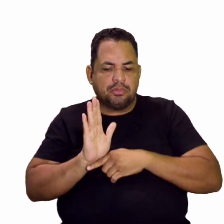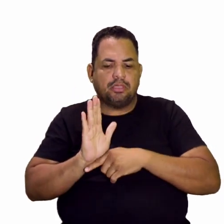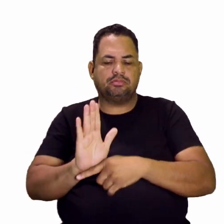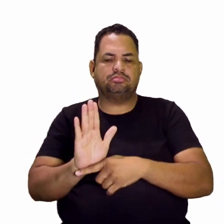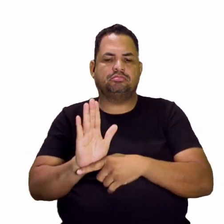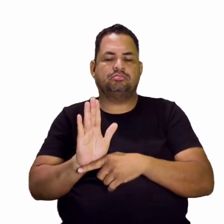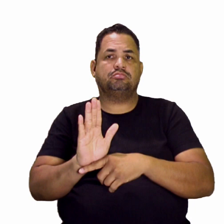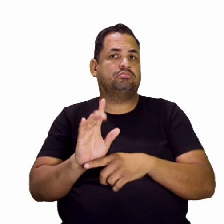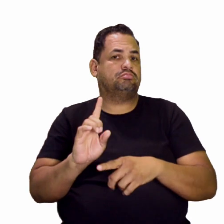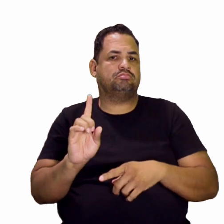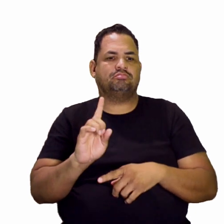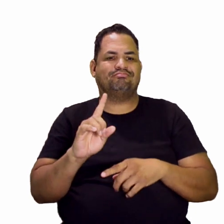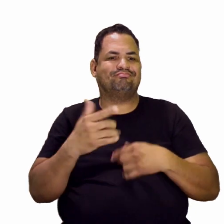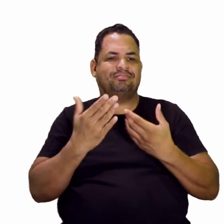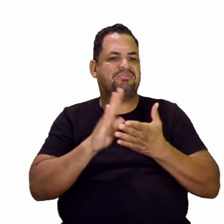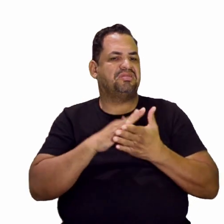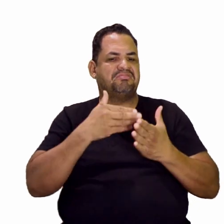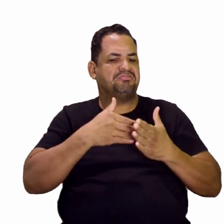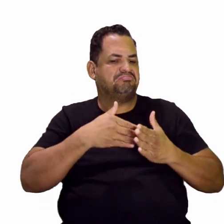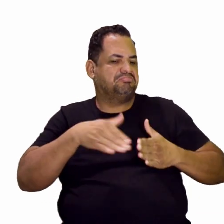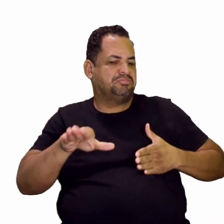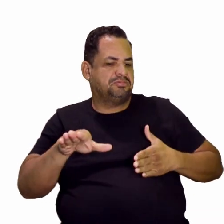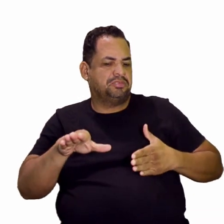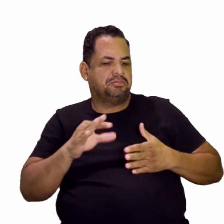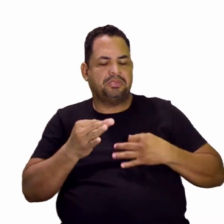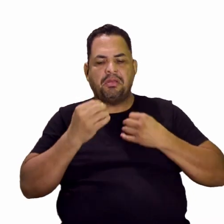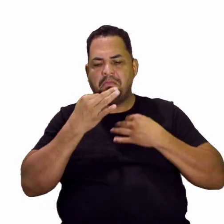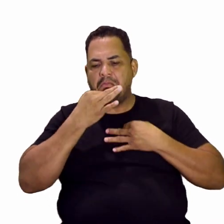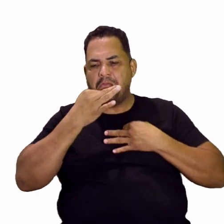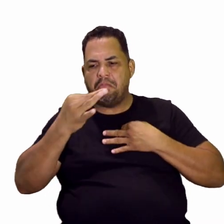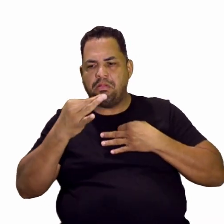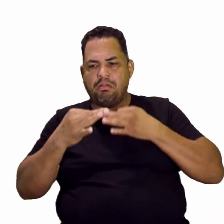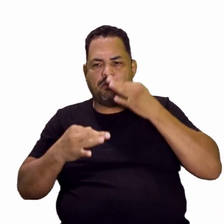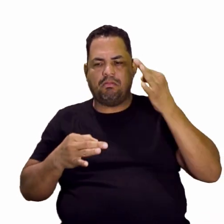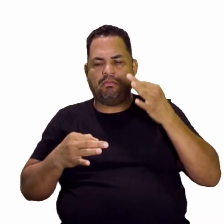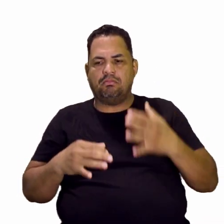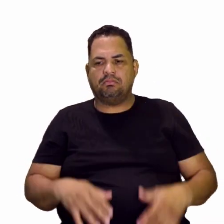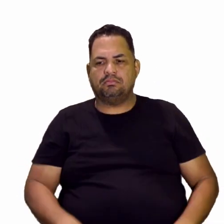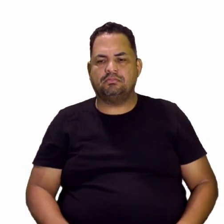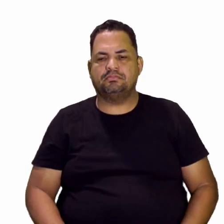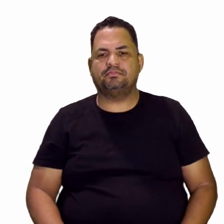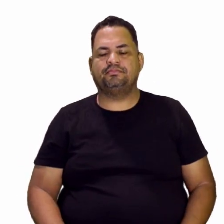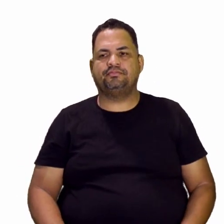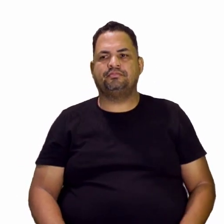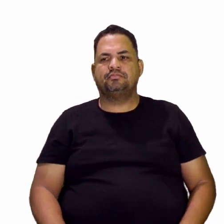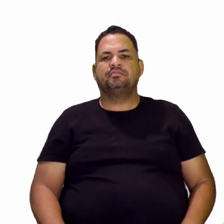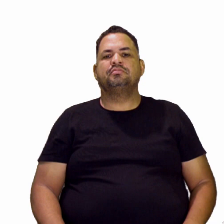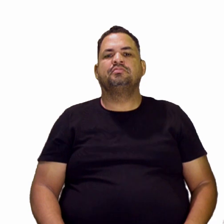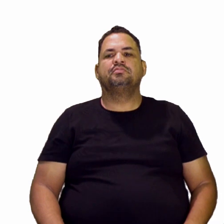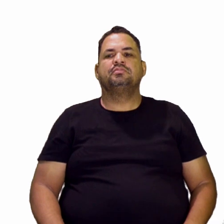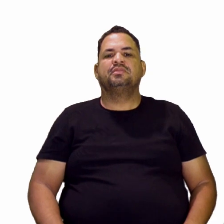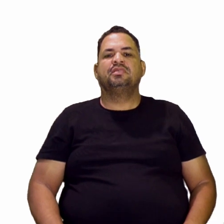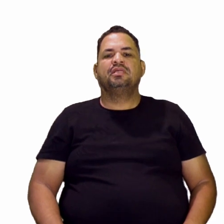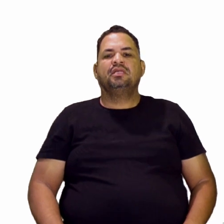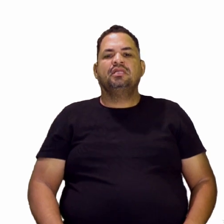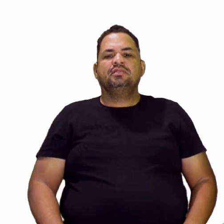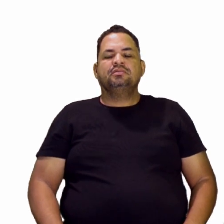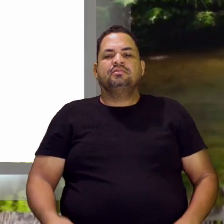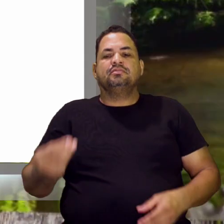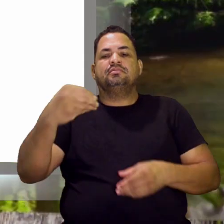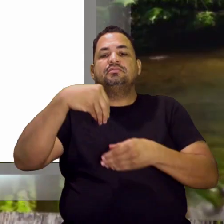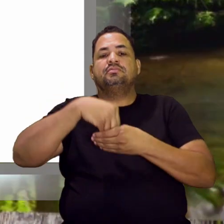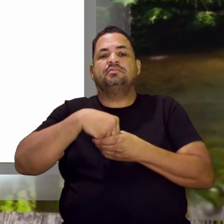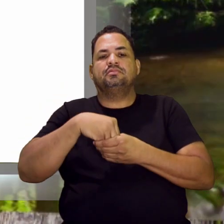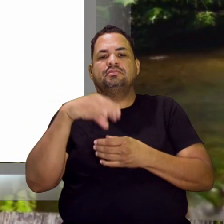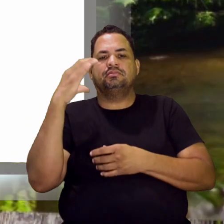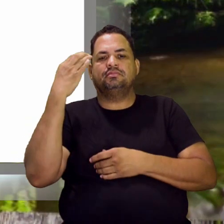hipótese, ou ela pode descartar a minha hipótese de uma vez. Afinal de contas, uma coisa interessante. Na ciência,